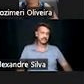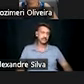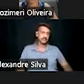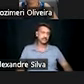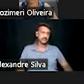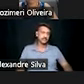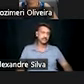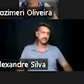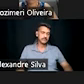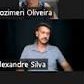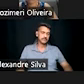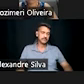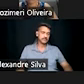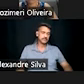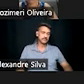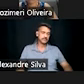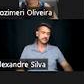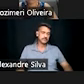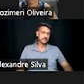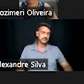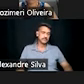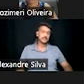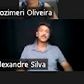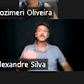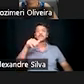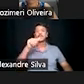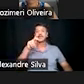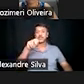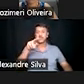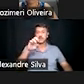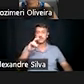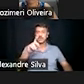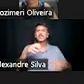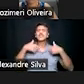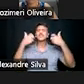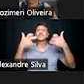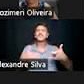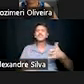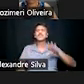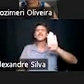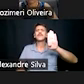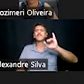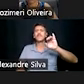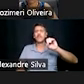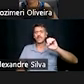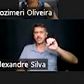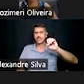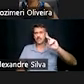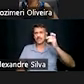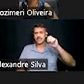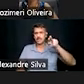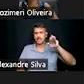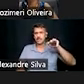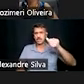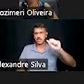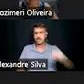Machado. Ele fala, professor, poderia explicar melhor sobre o que são bioermas, ou bioermas,